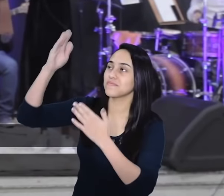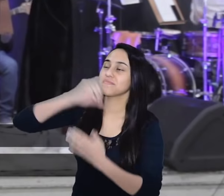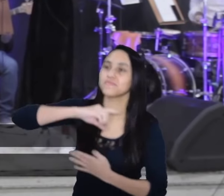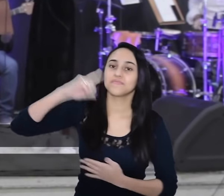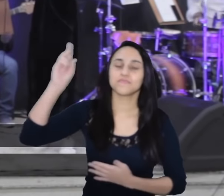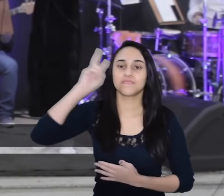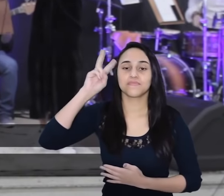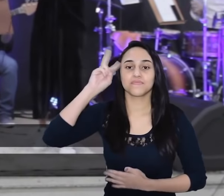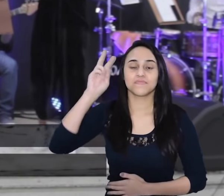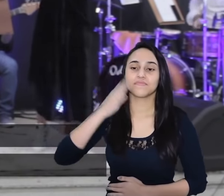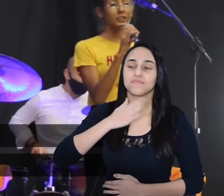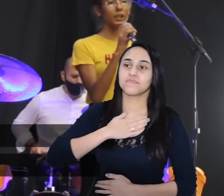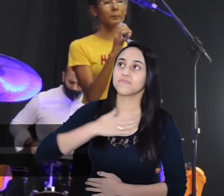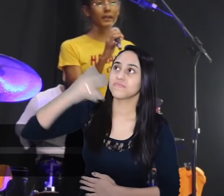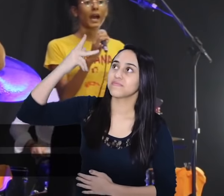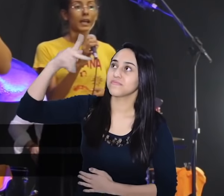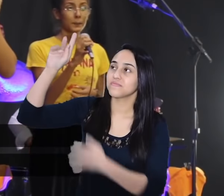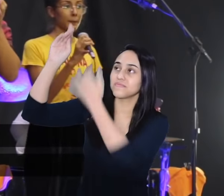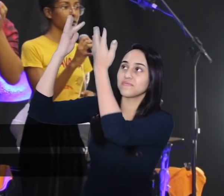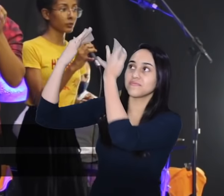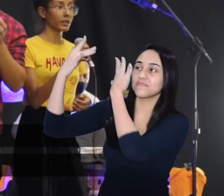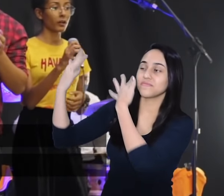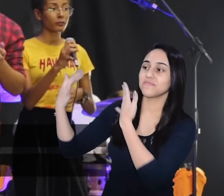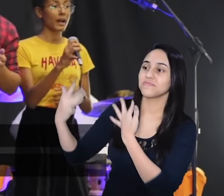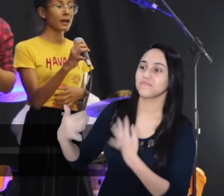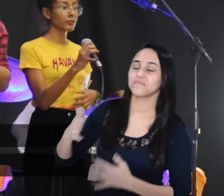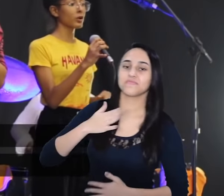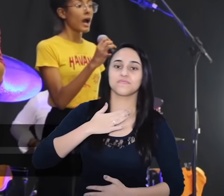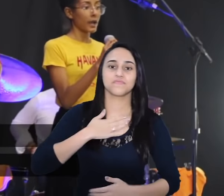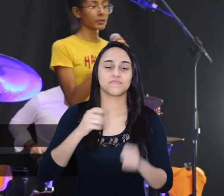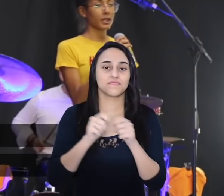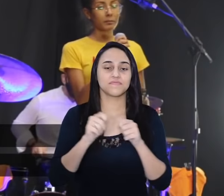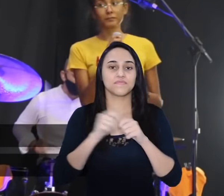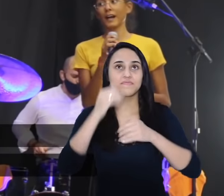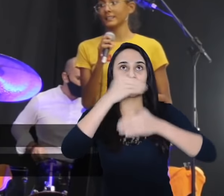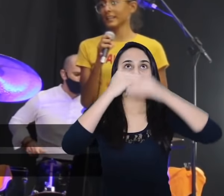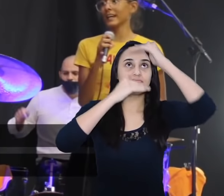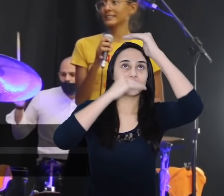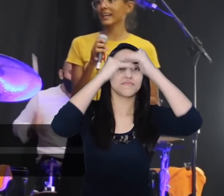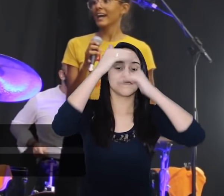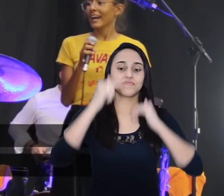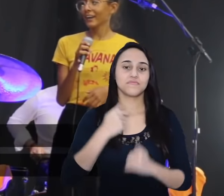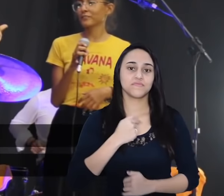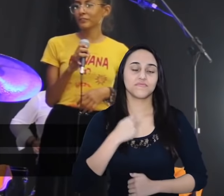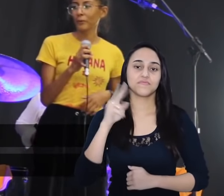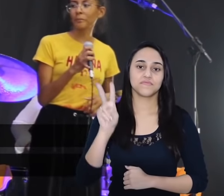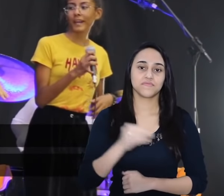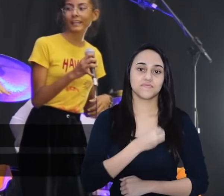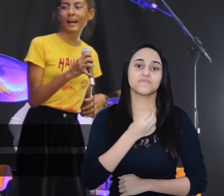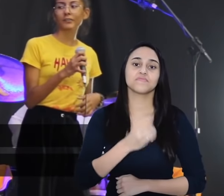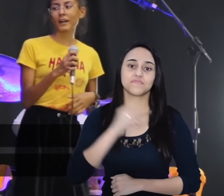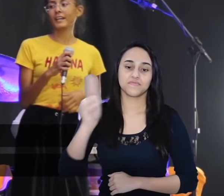Agradeço, Deus, por se lembrar de mim e pelo teu favor. É o que me faz crescer. Eu